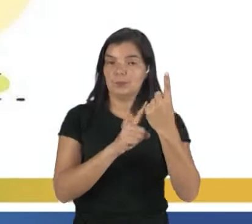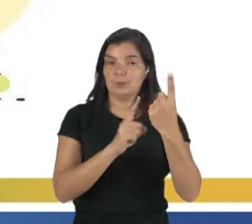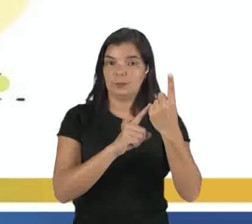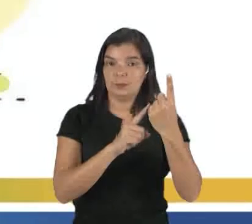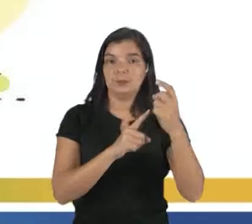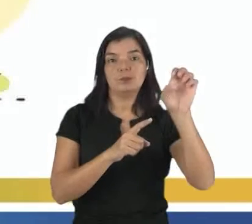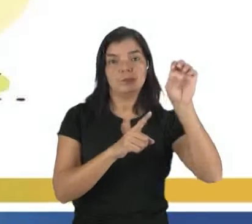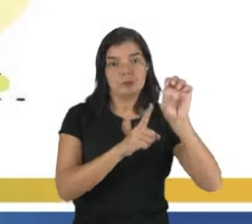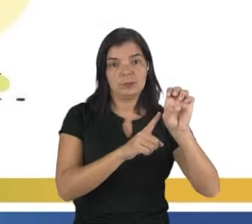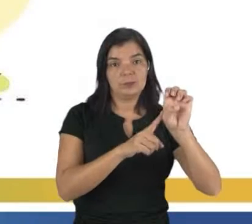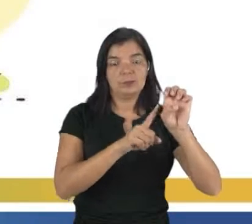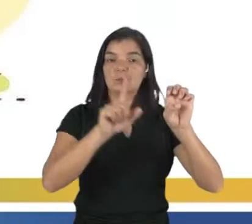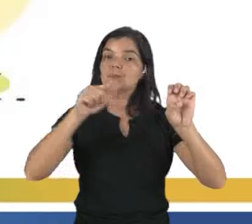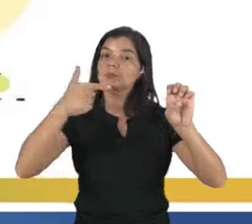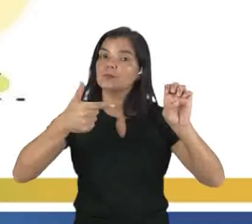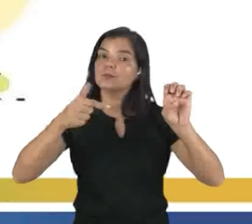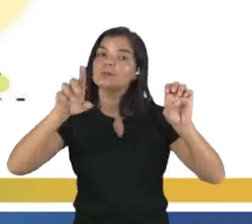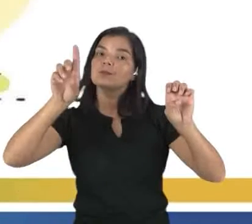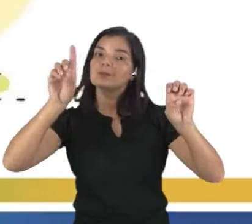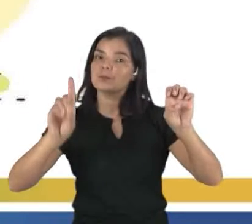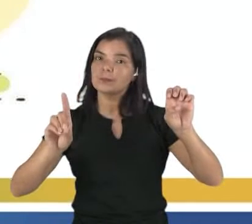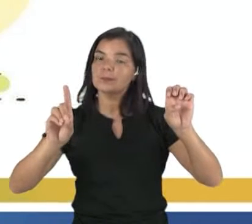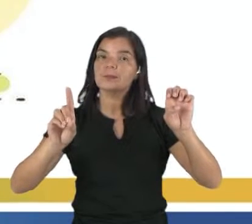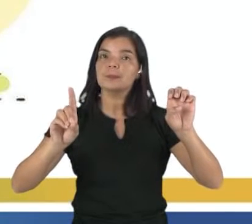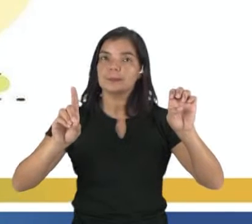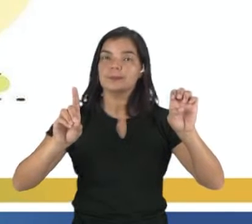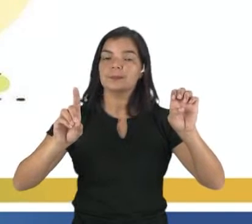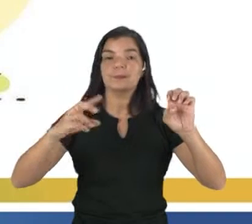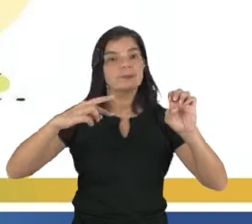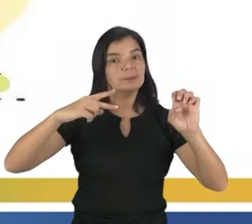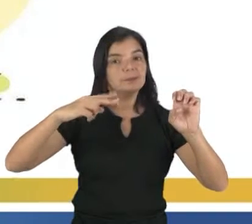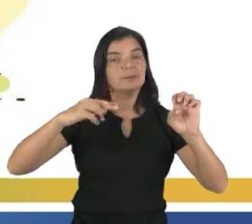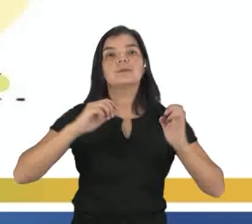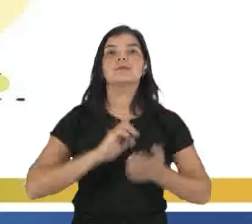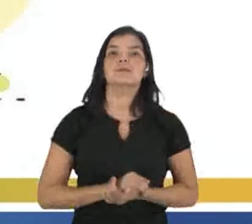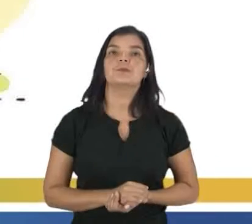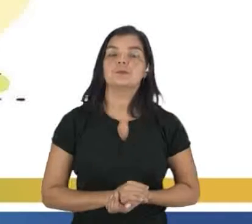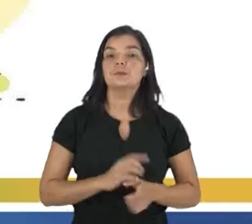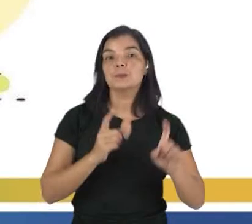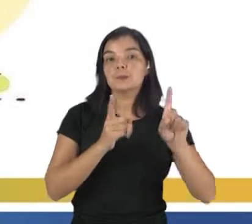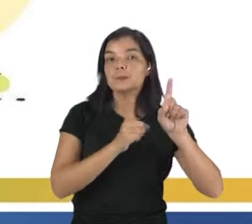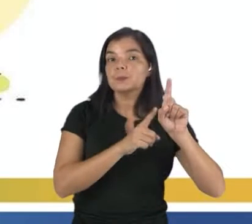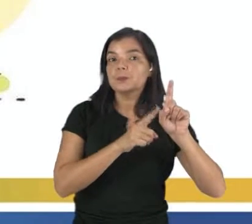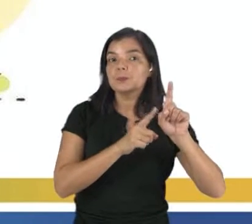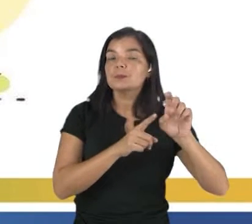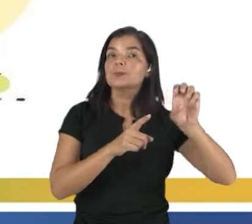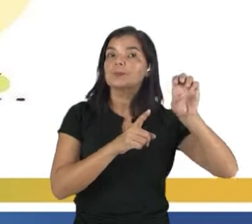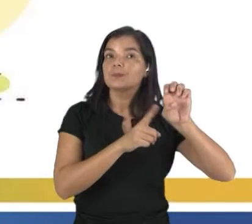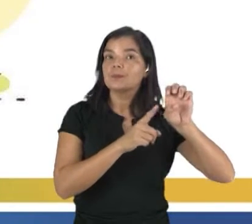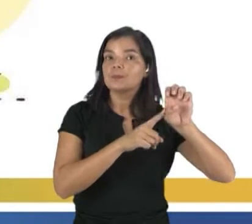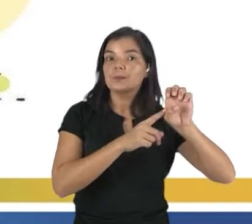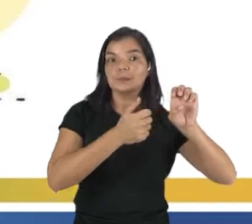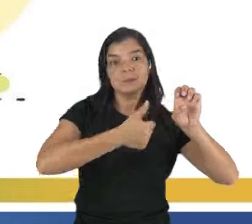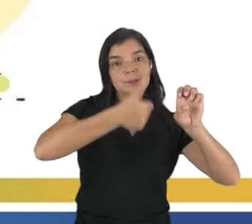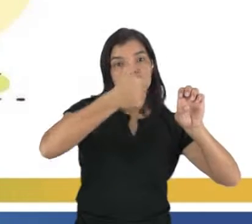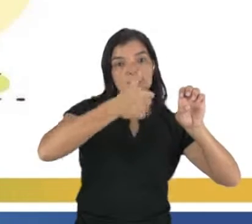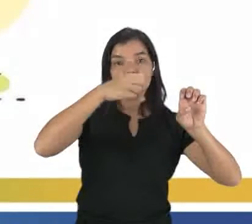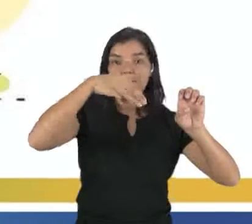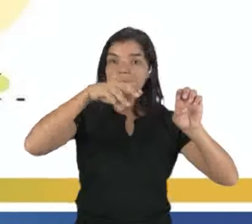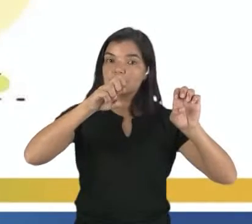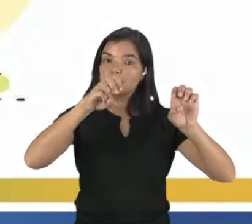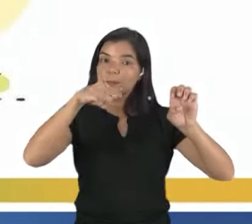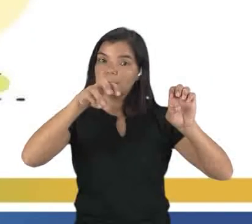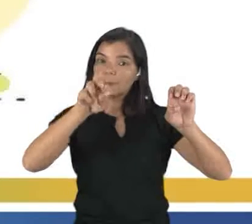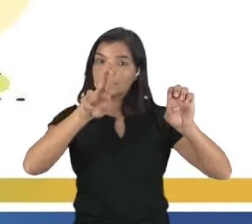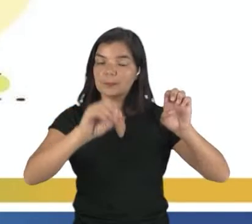lado esquerdo e o segundo lado o lado direito da Igualdade o primeiro lado nós chamamos de primeiro membro e